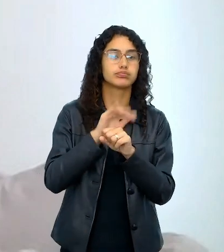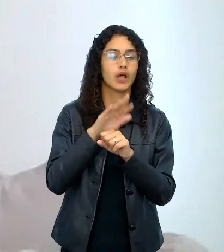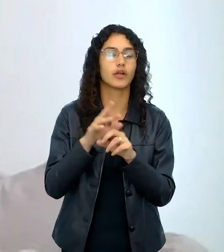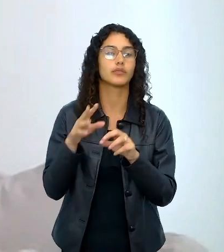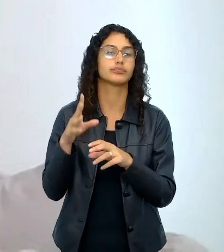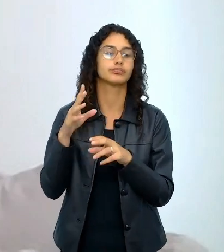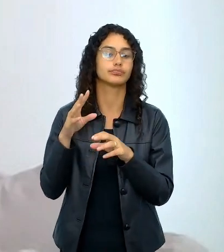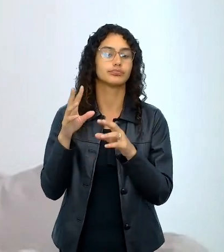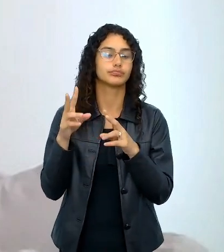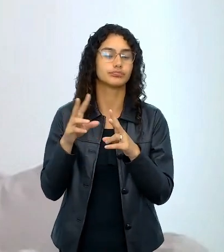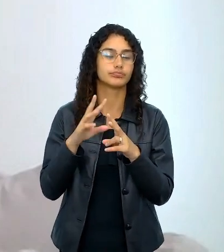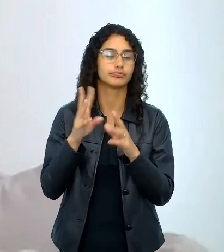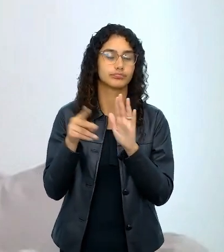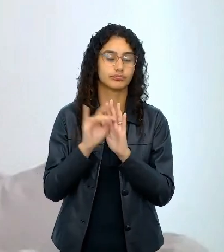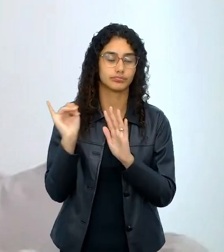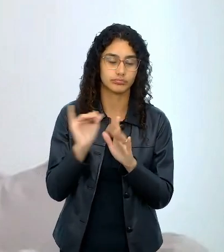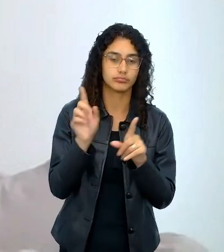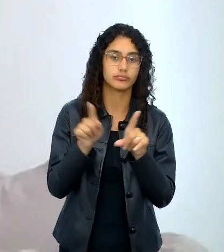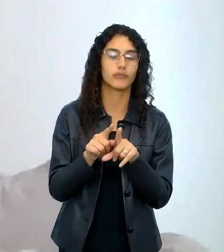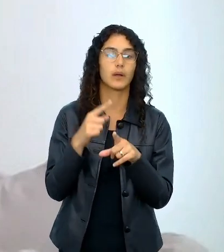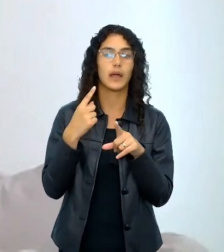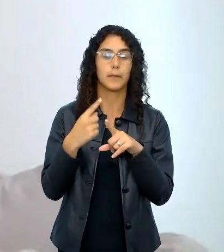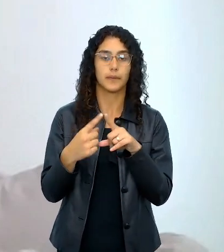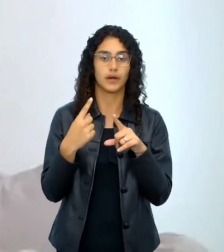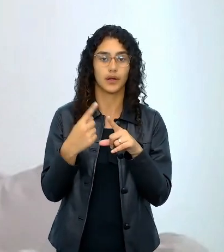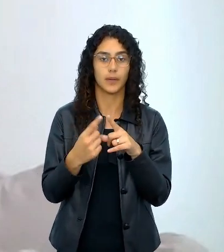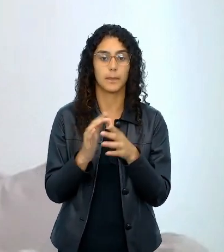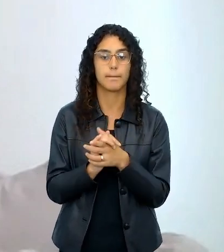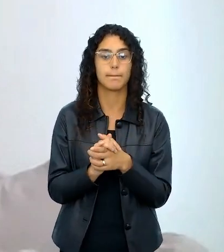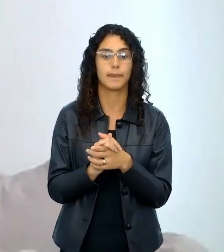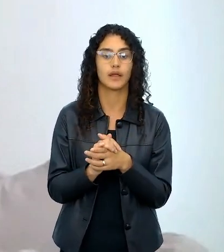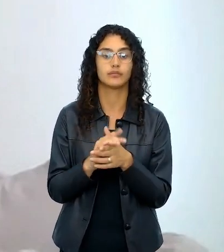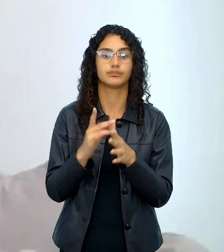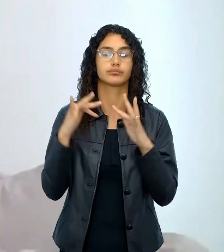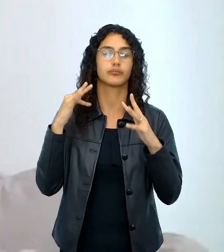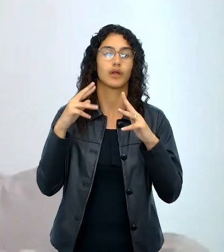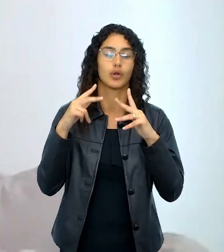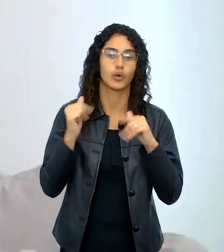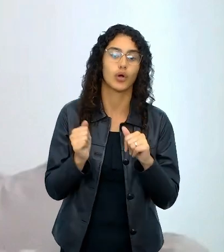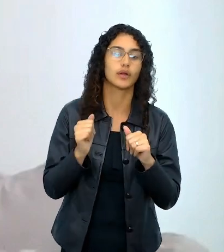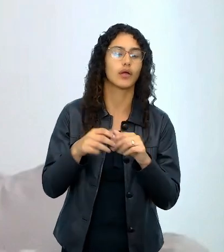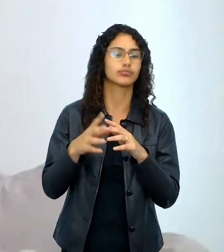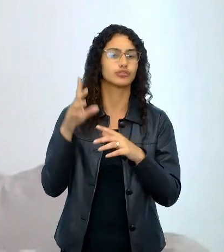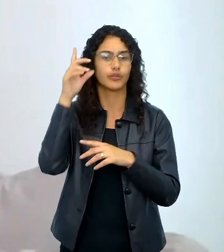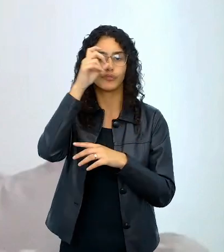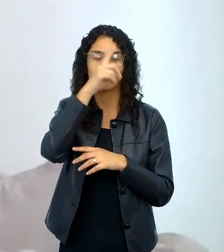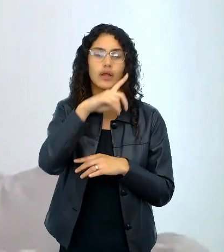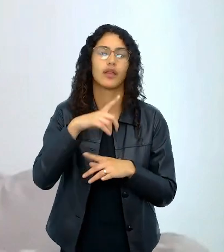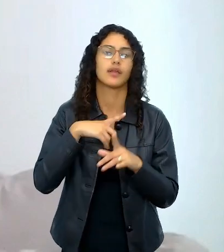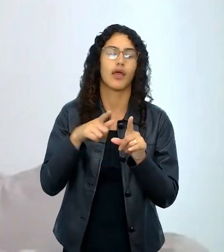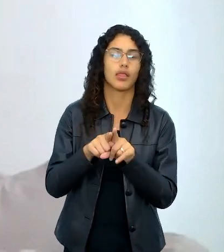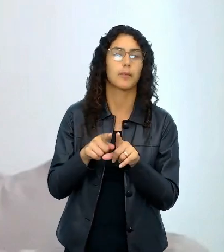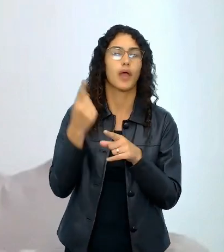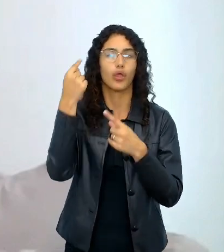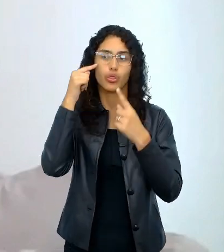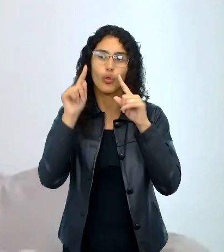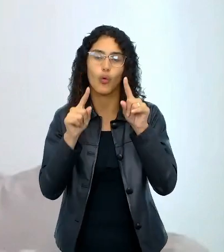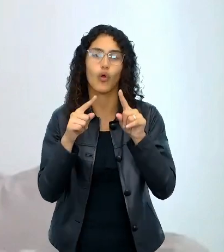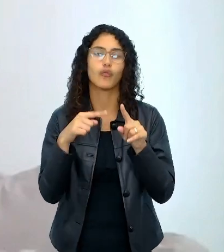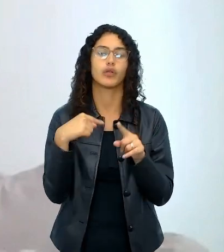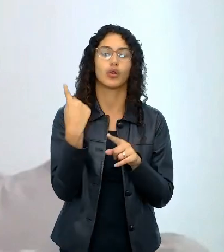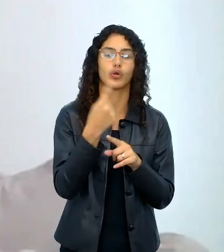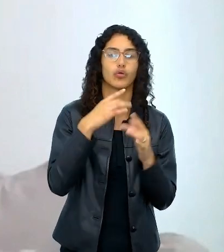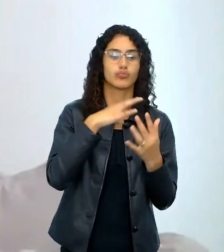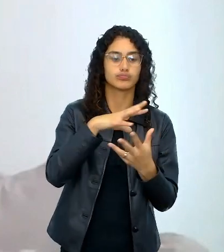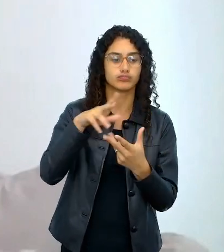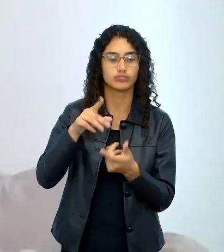de formiguinha mesmo, porque dadas todas as complexidades e incertezas deste nosso